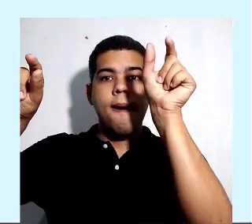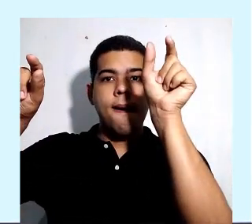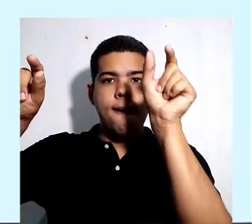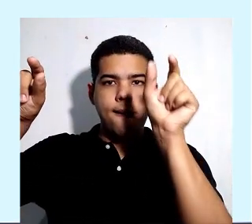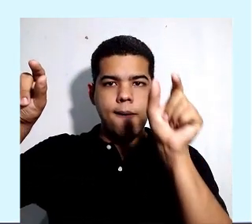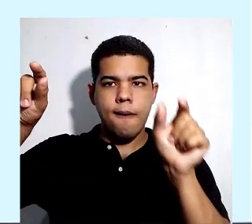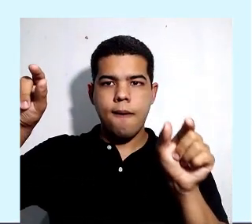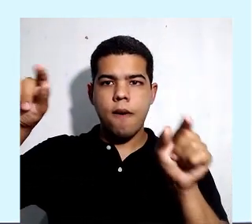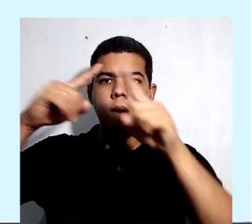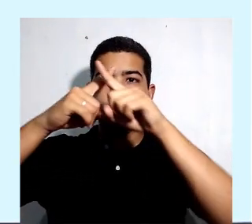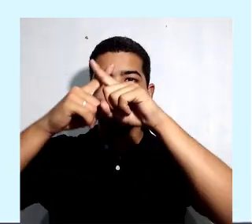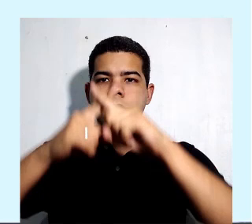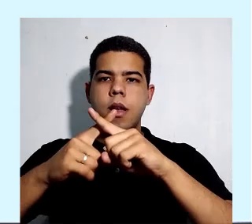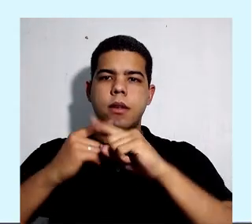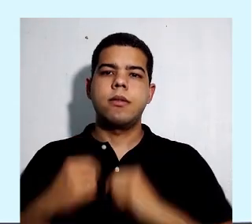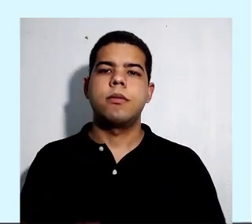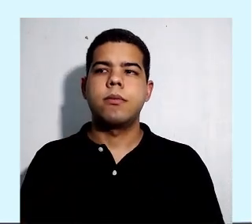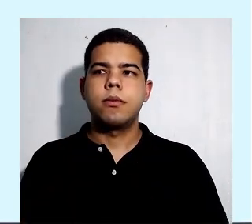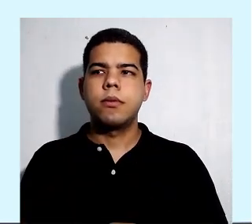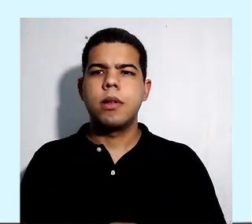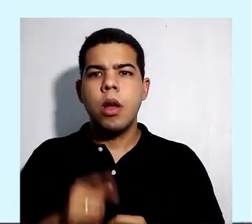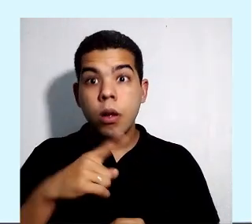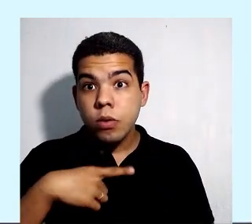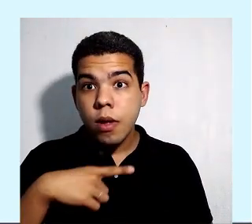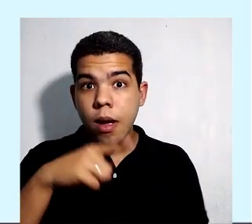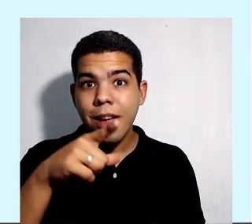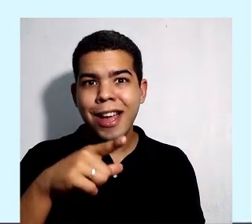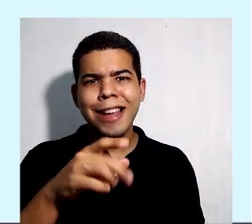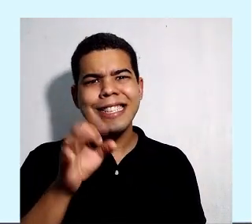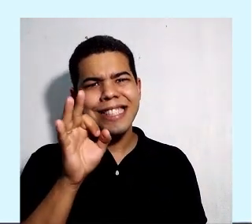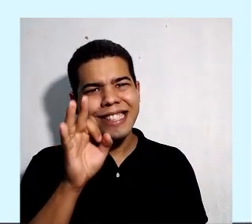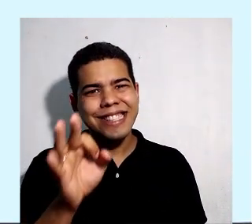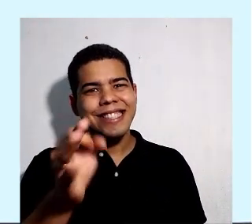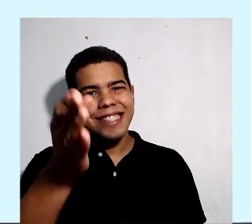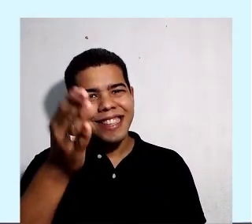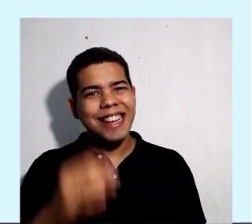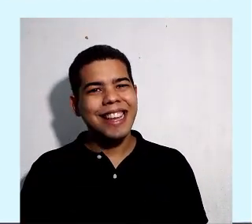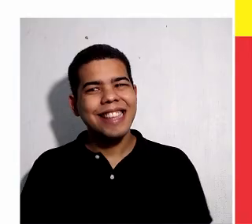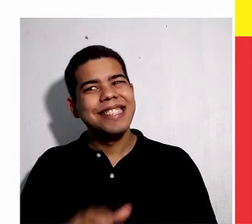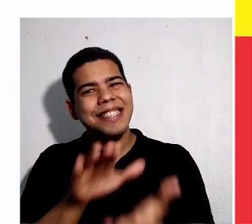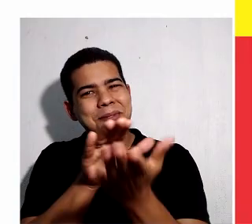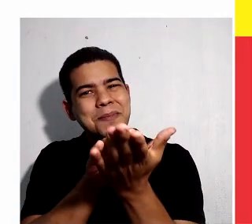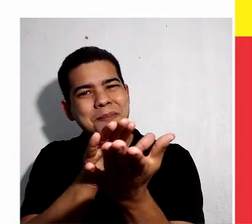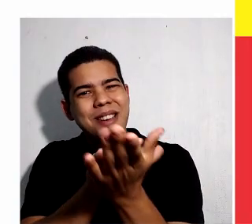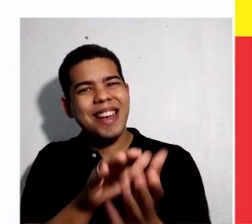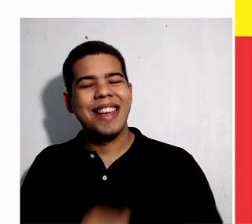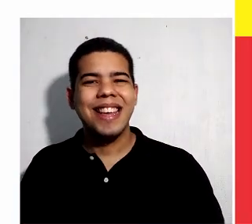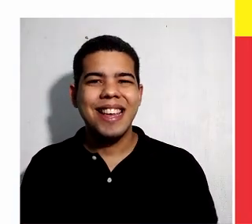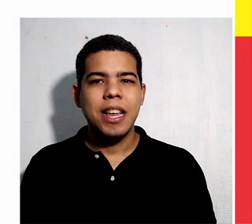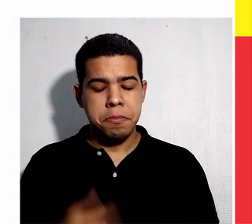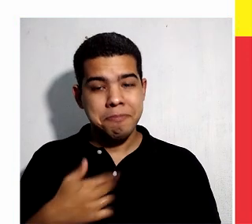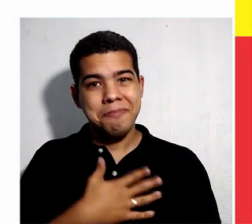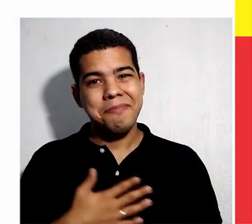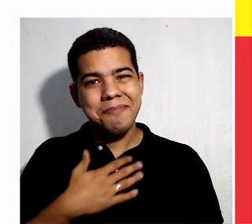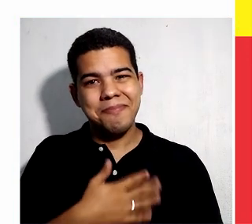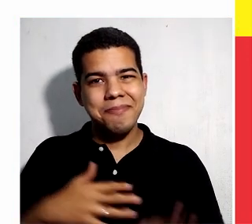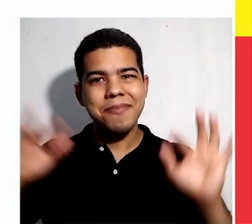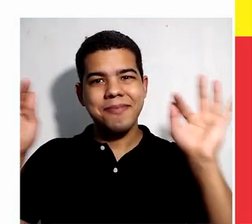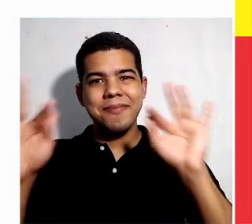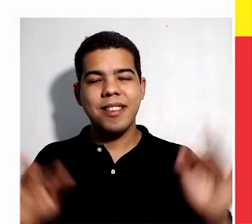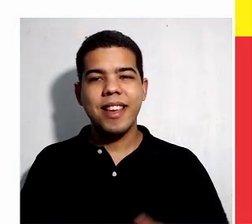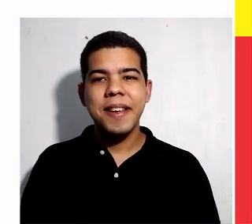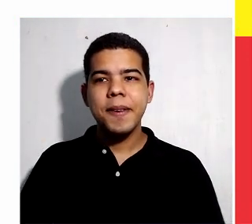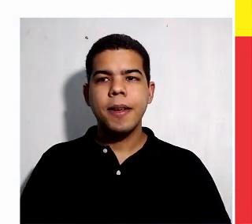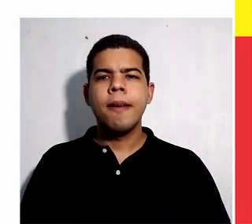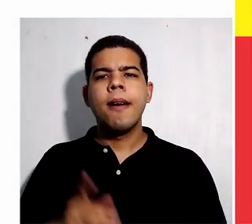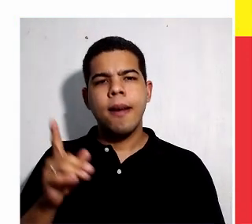quantidade que tem na primeira linha horizontal. E se você fez isso, você acertou. Muito bem, fico contente com isso. A